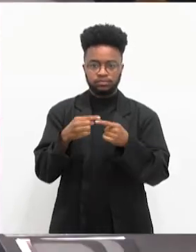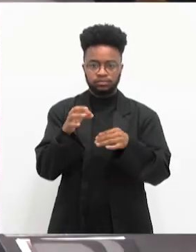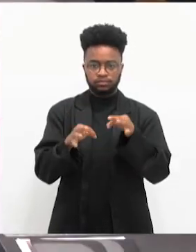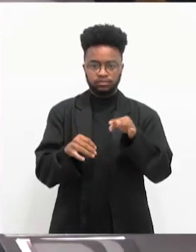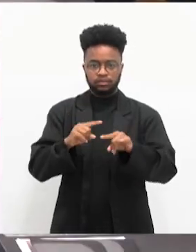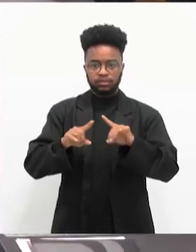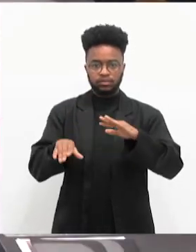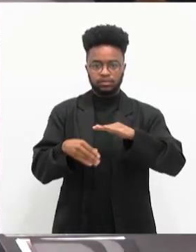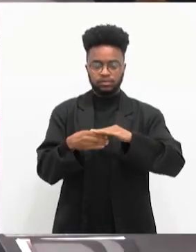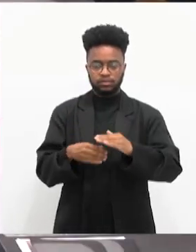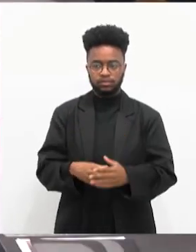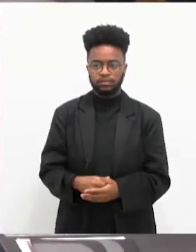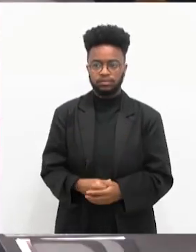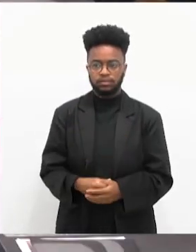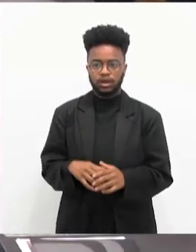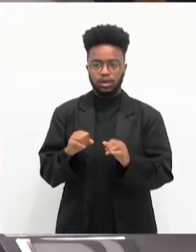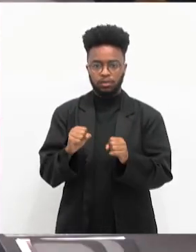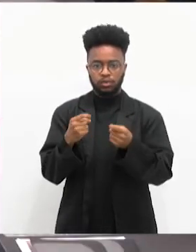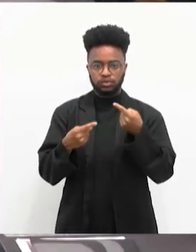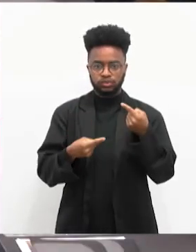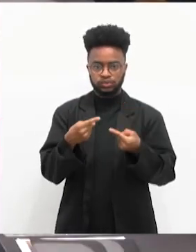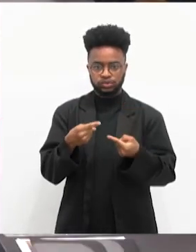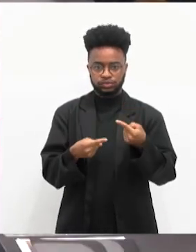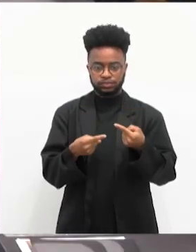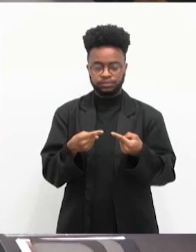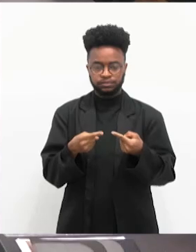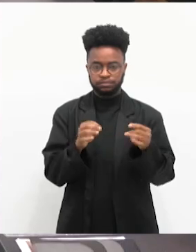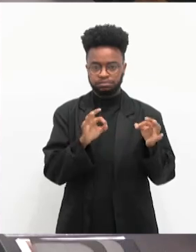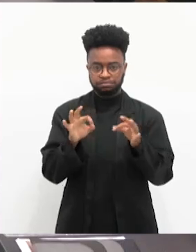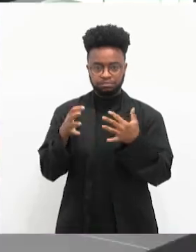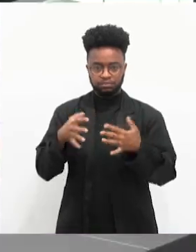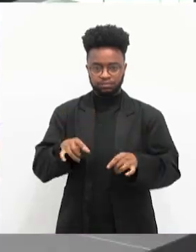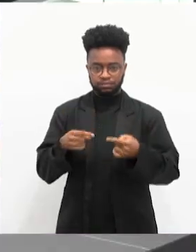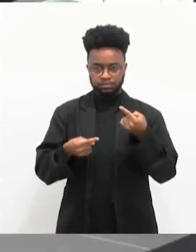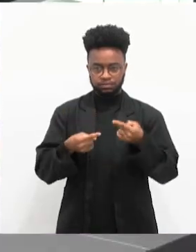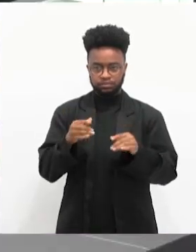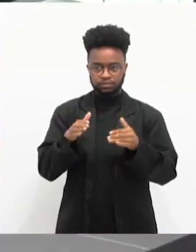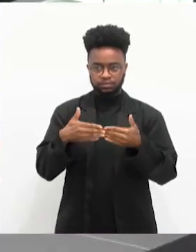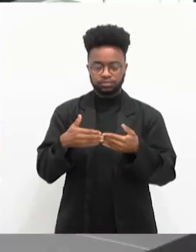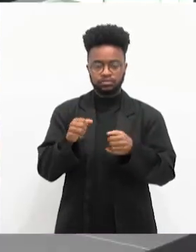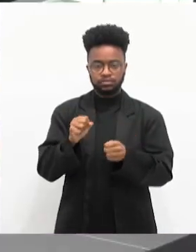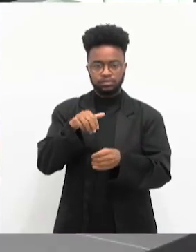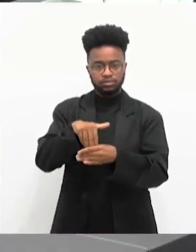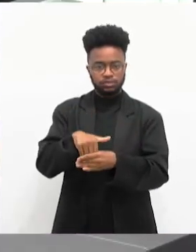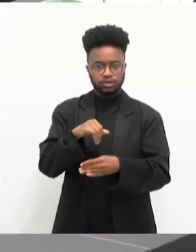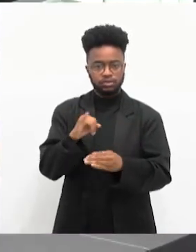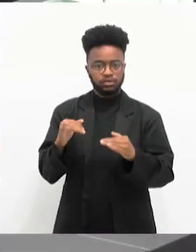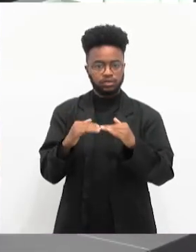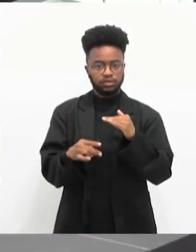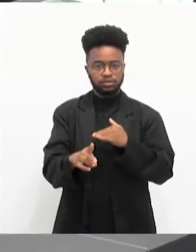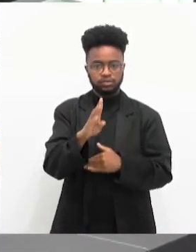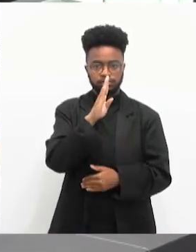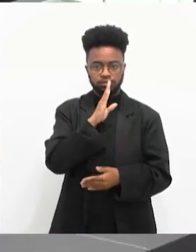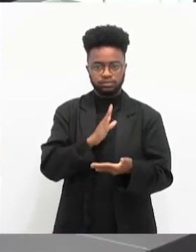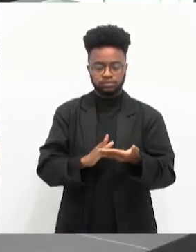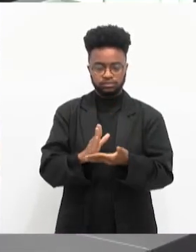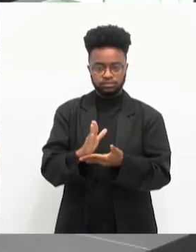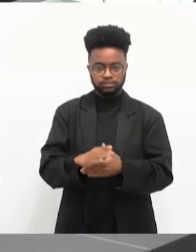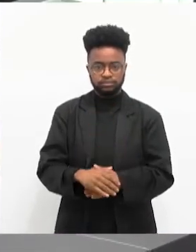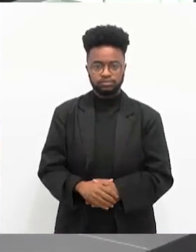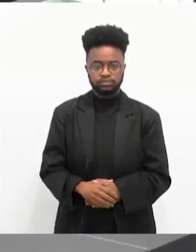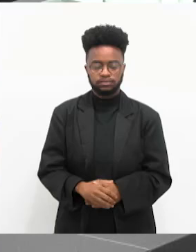emenda. Em discussão? Não havendo quem queira discutir, em votação, os senhores que aprovam permaneçam como